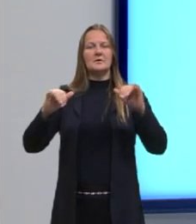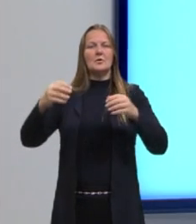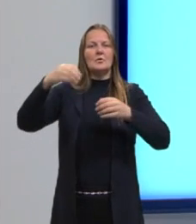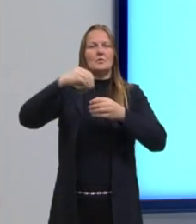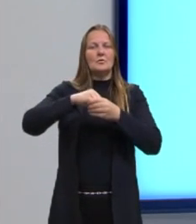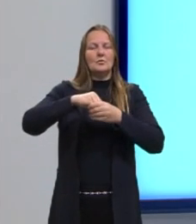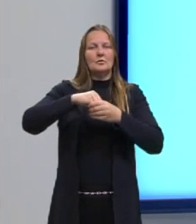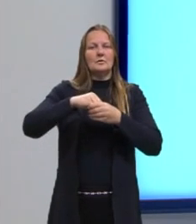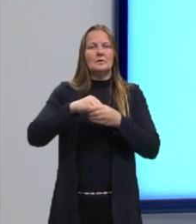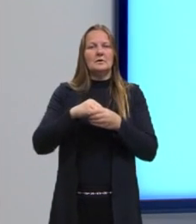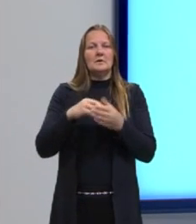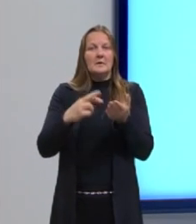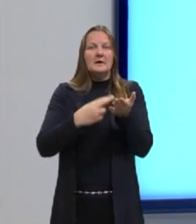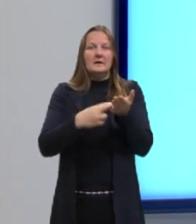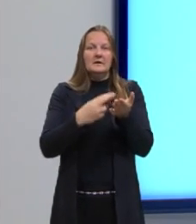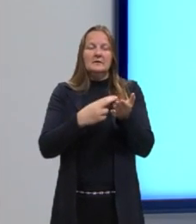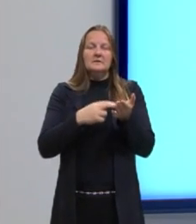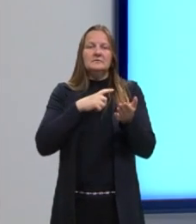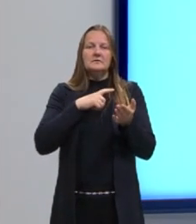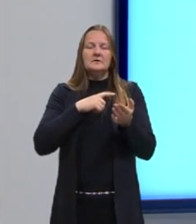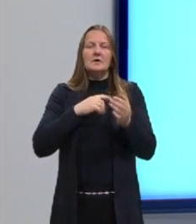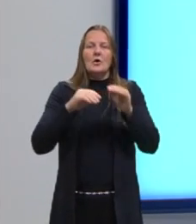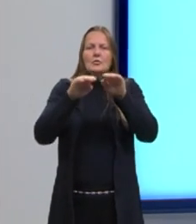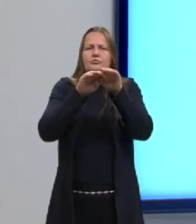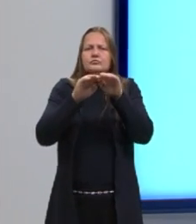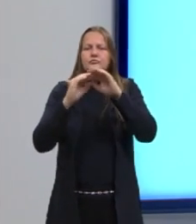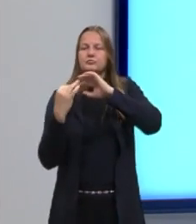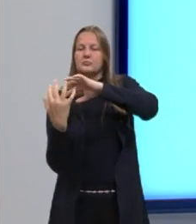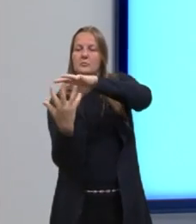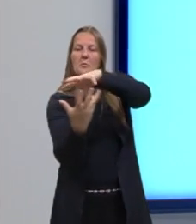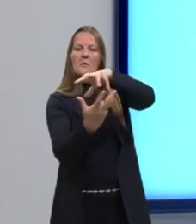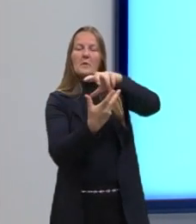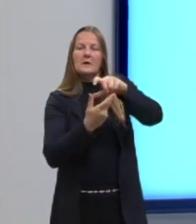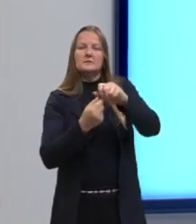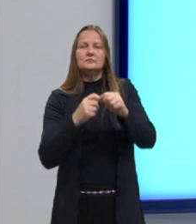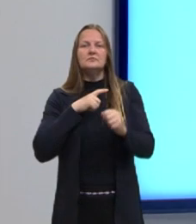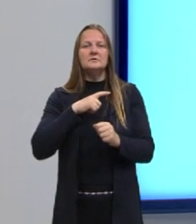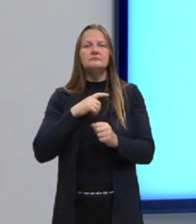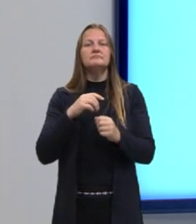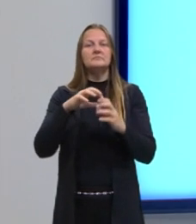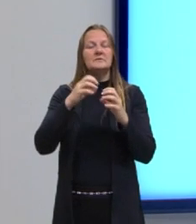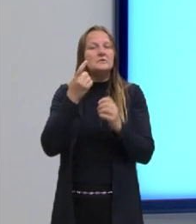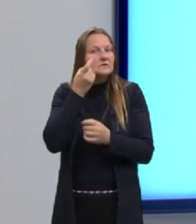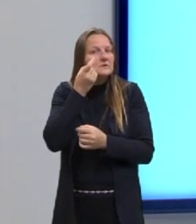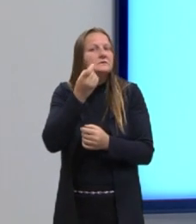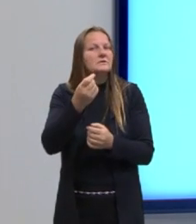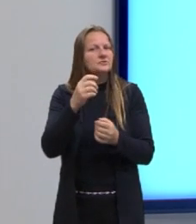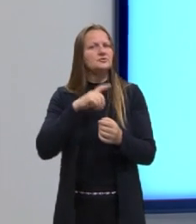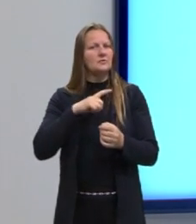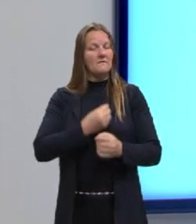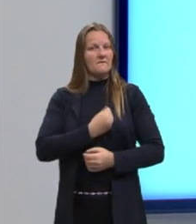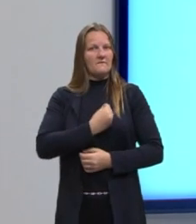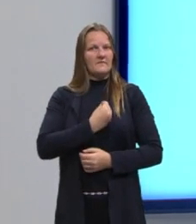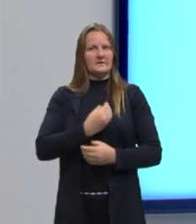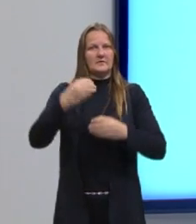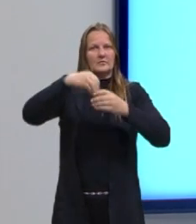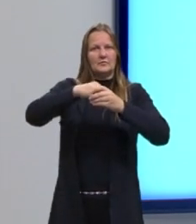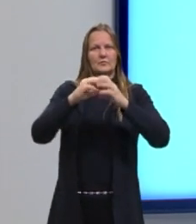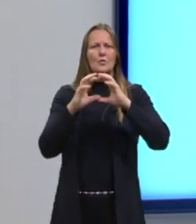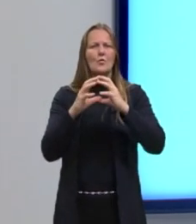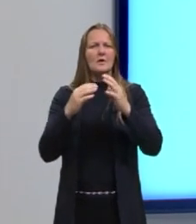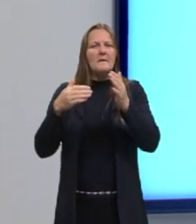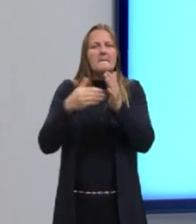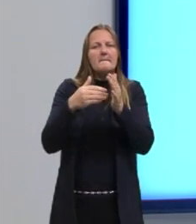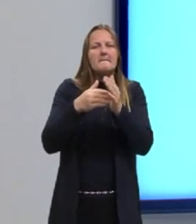desses limites planetários algumas condições bastante interessantes porque o que são esses